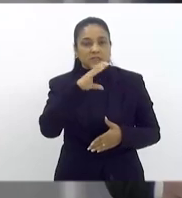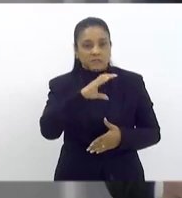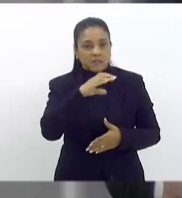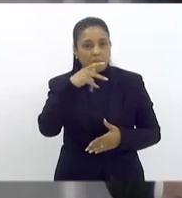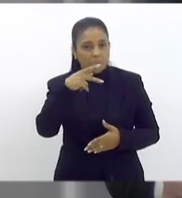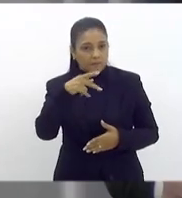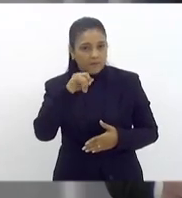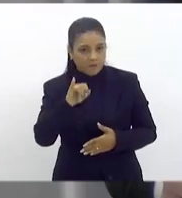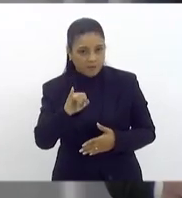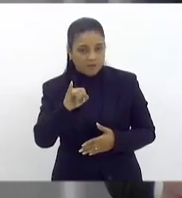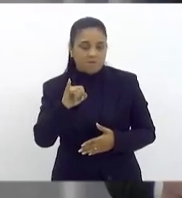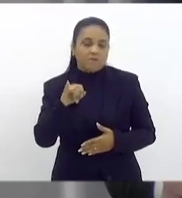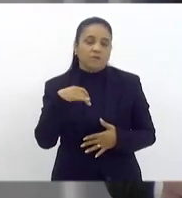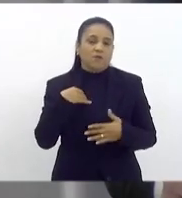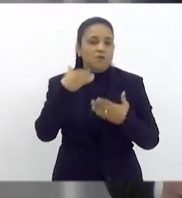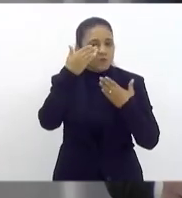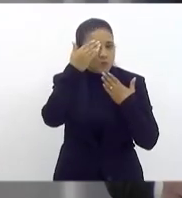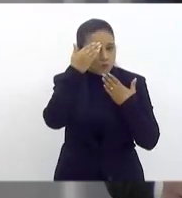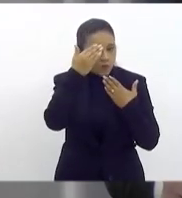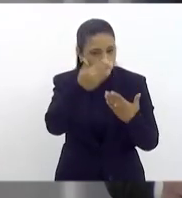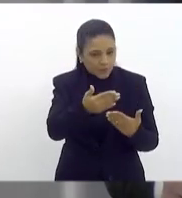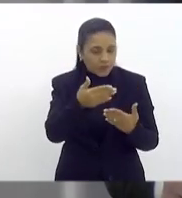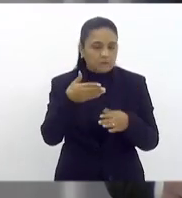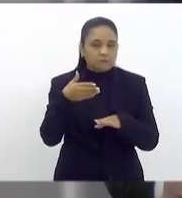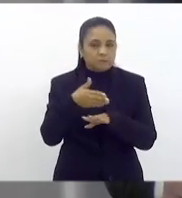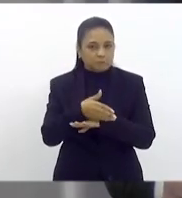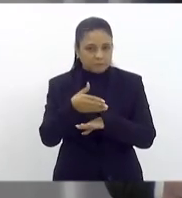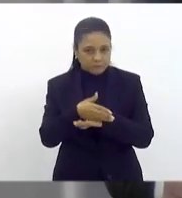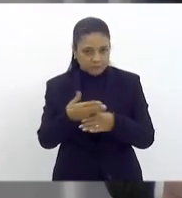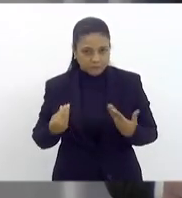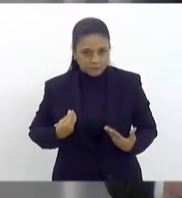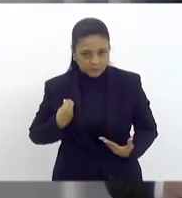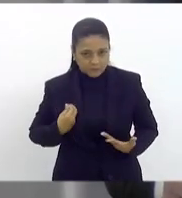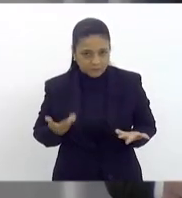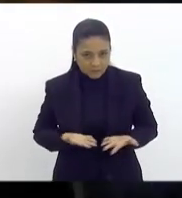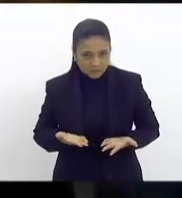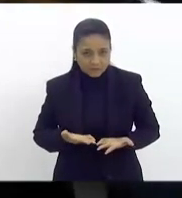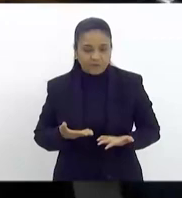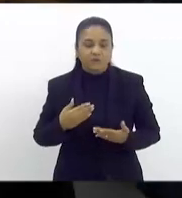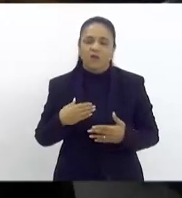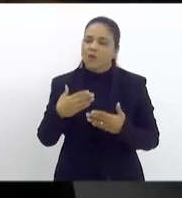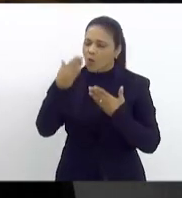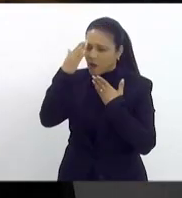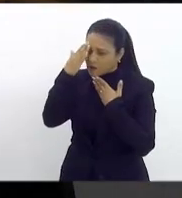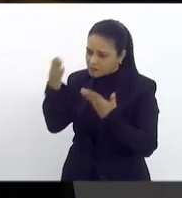obrigado pela sua distinta presença. Eu agradeço, deputado.